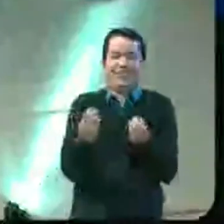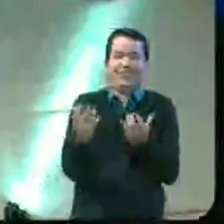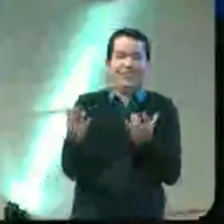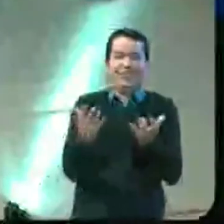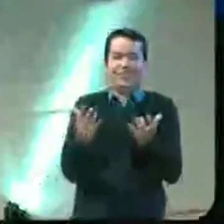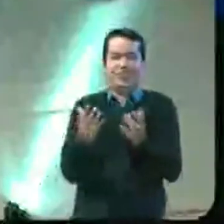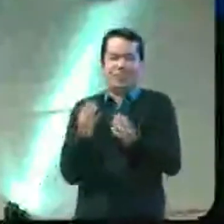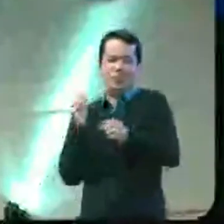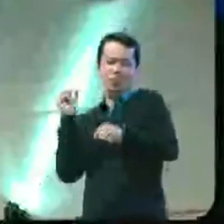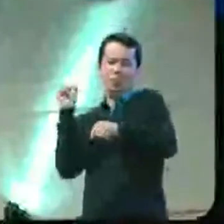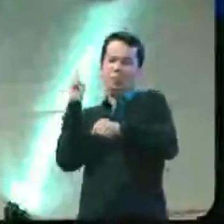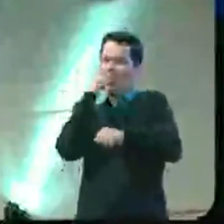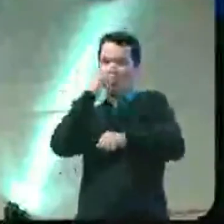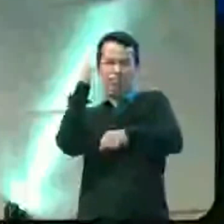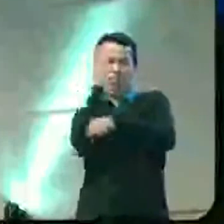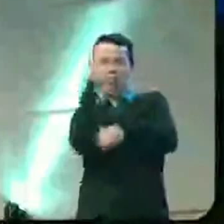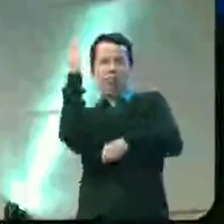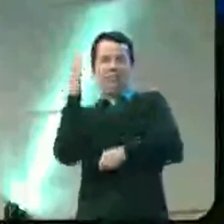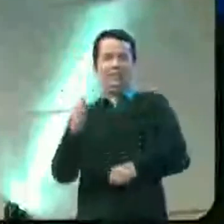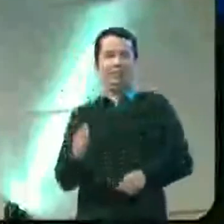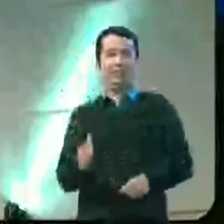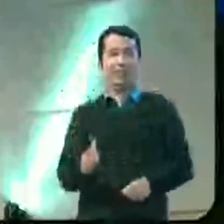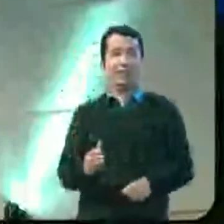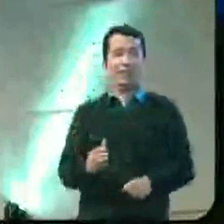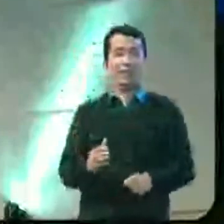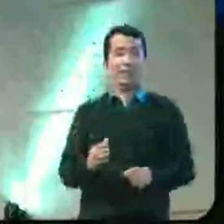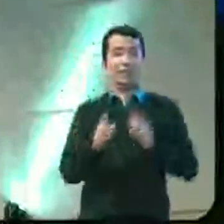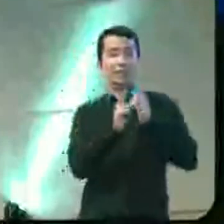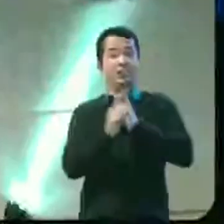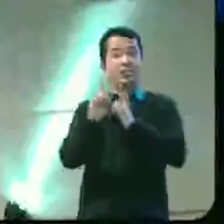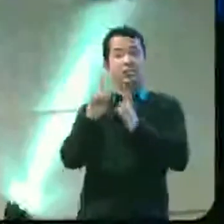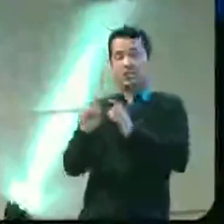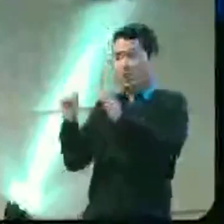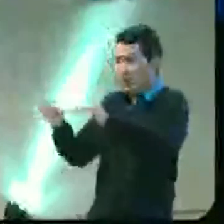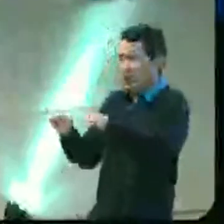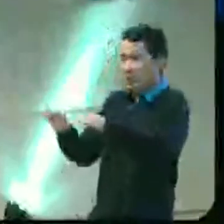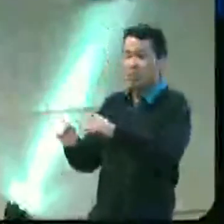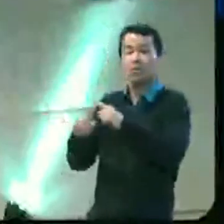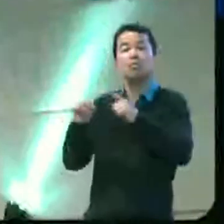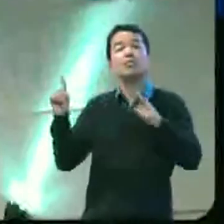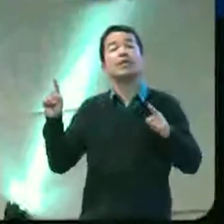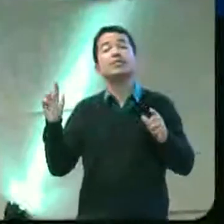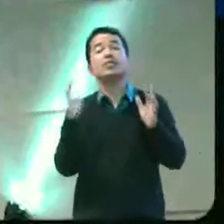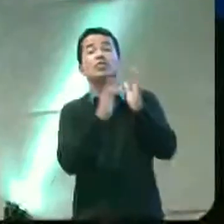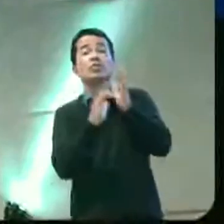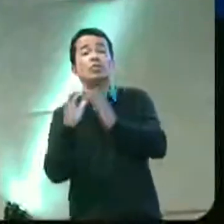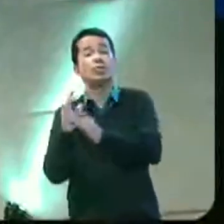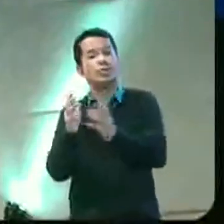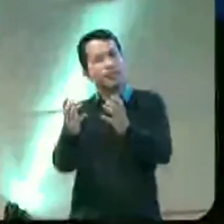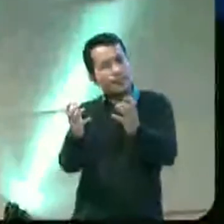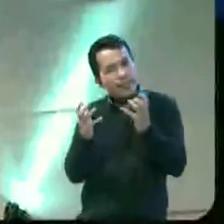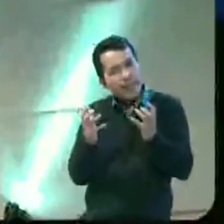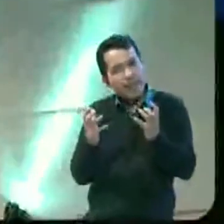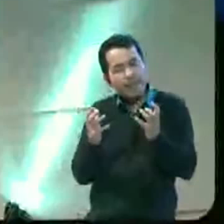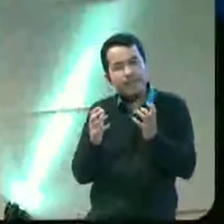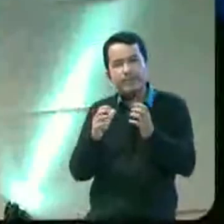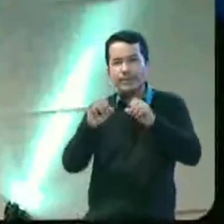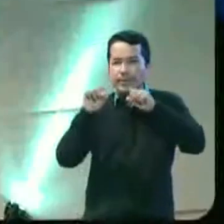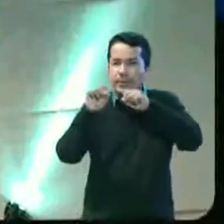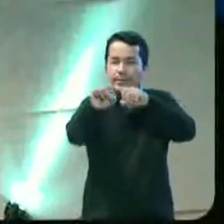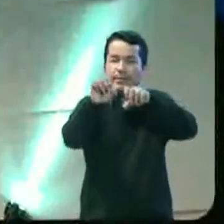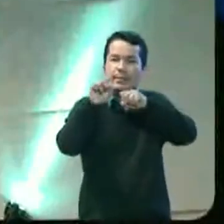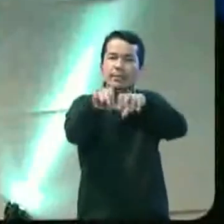dá uma bronca, pergunta onde está a fé? Eles foram pedir ajuda. Mas sabe o que Jesus estava querendo aqui? Ele